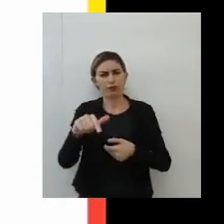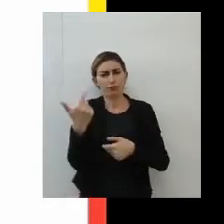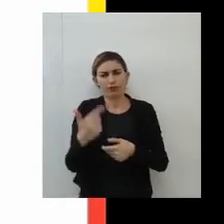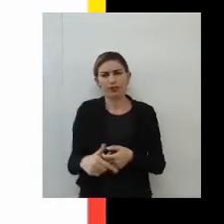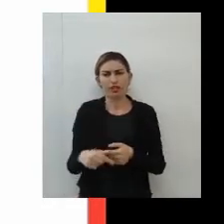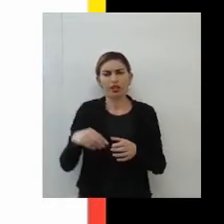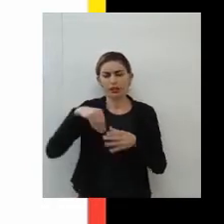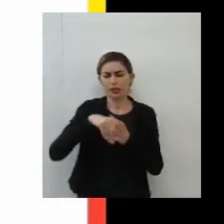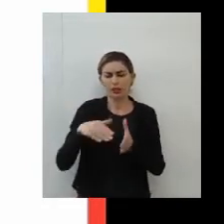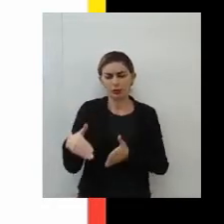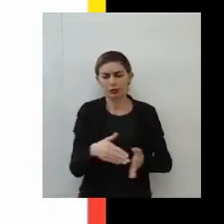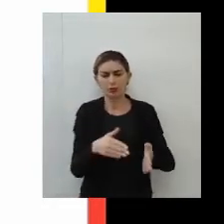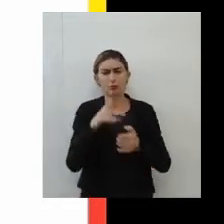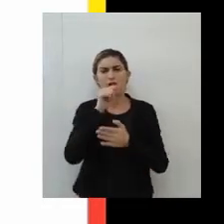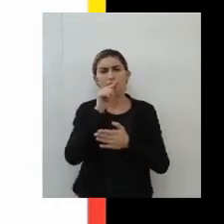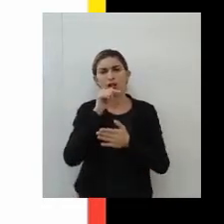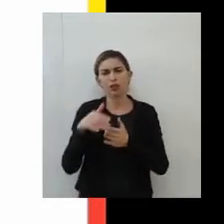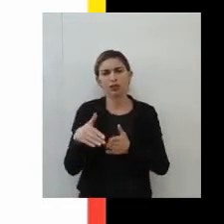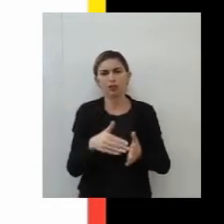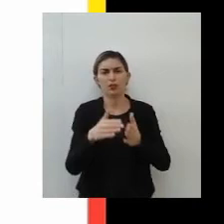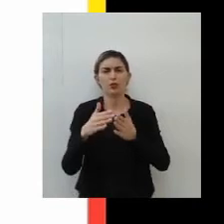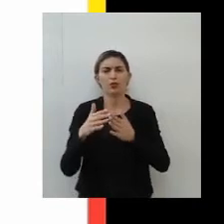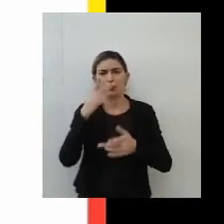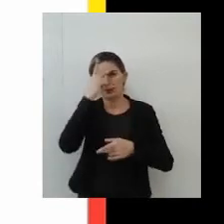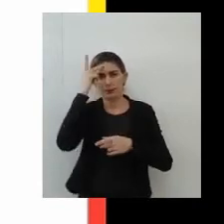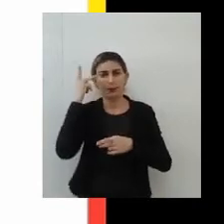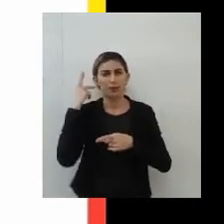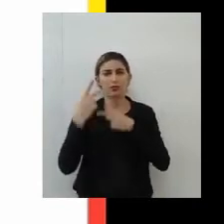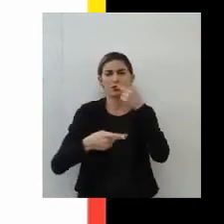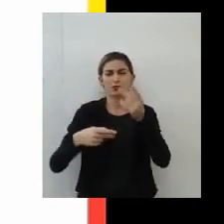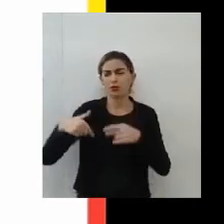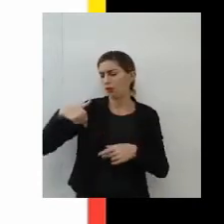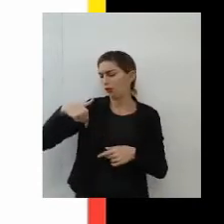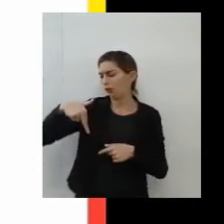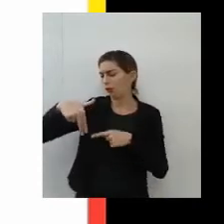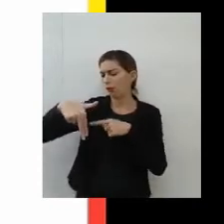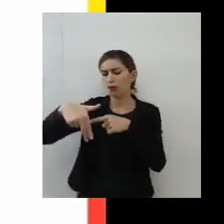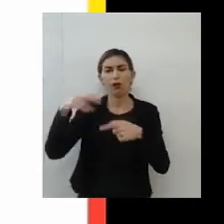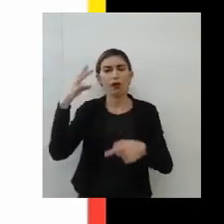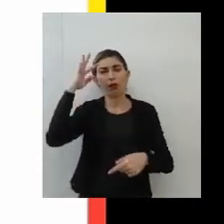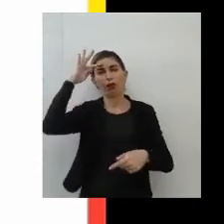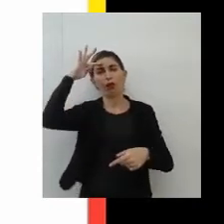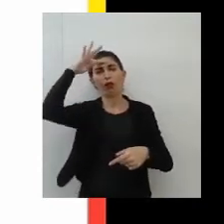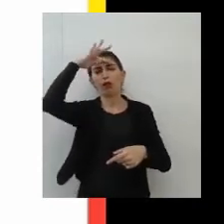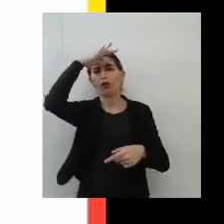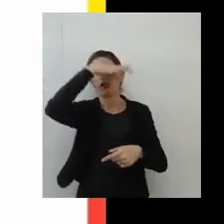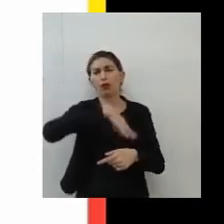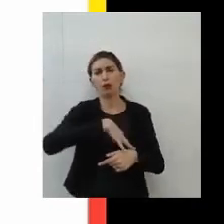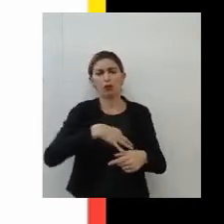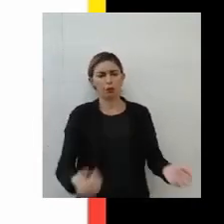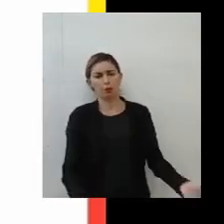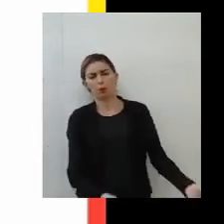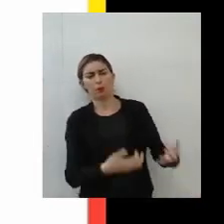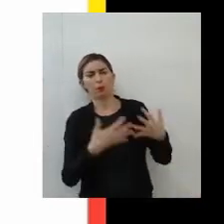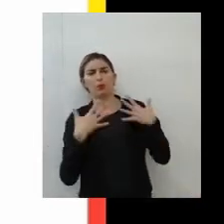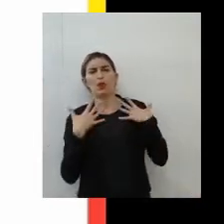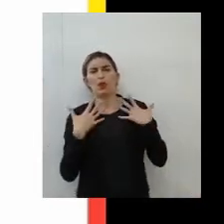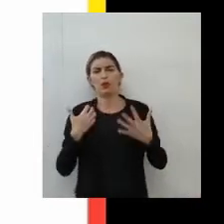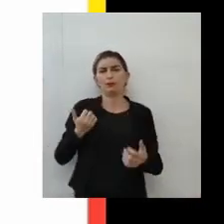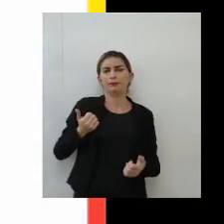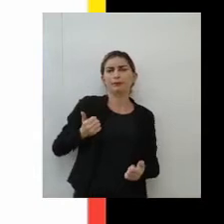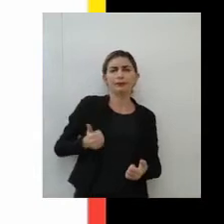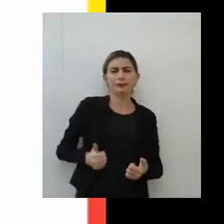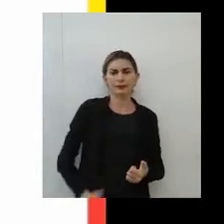dos rios. Muitas vezes há relatos de pessoas que iam passando distraidamente e ganhavam um banho de